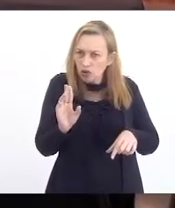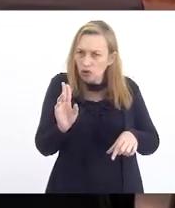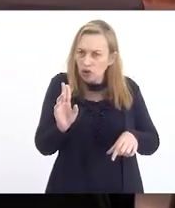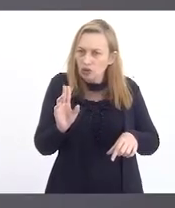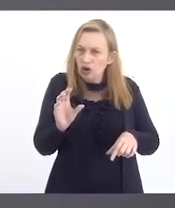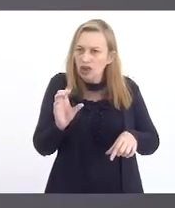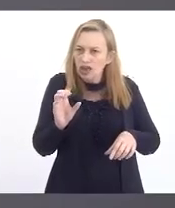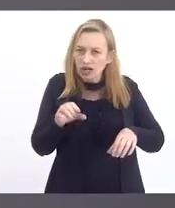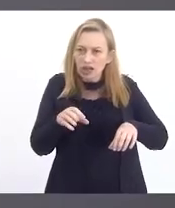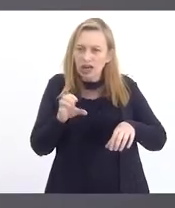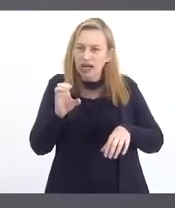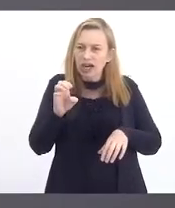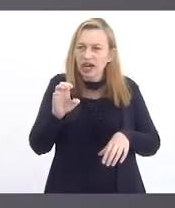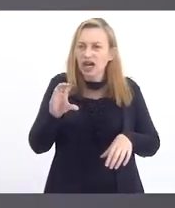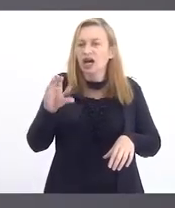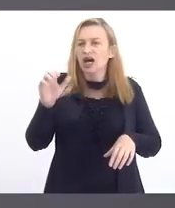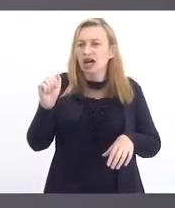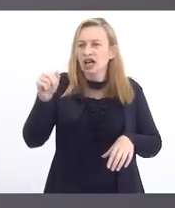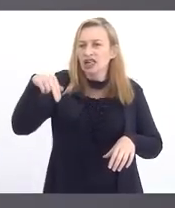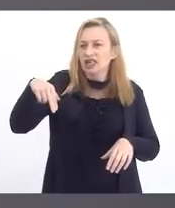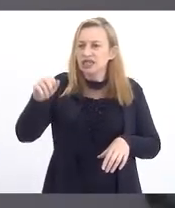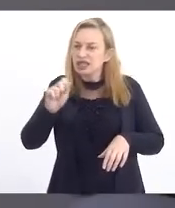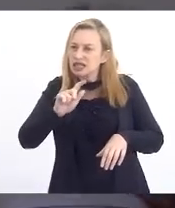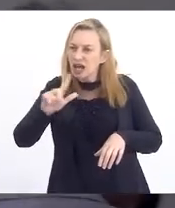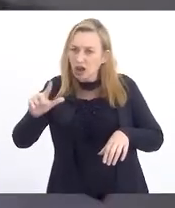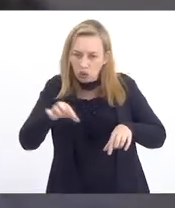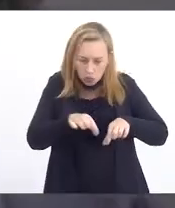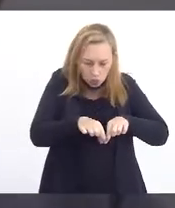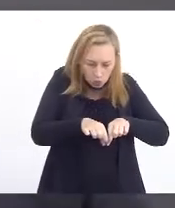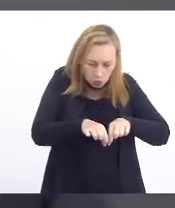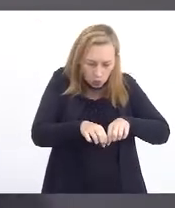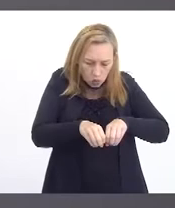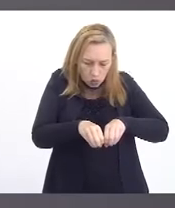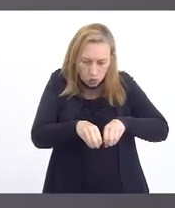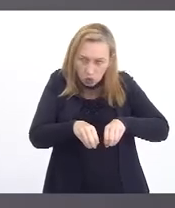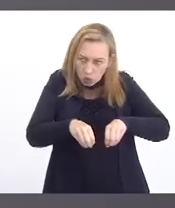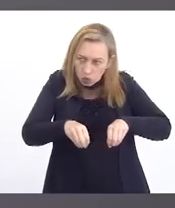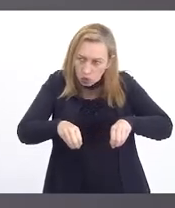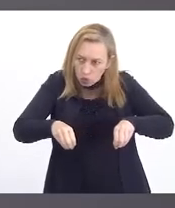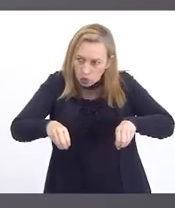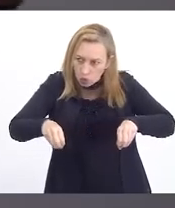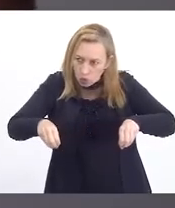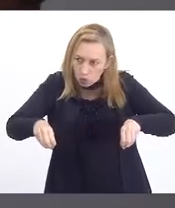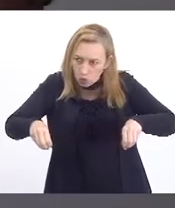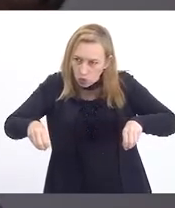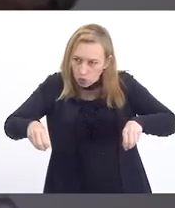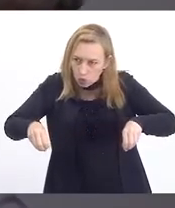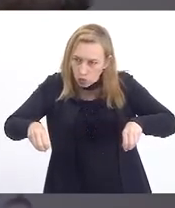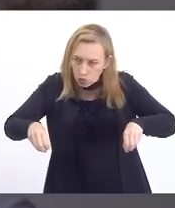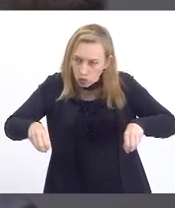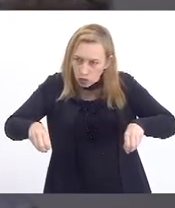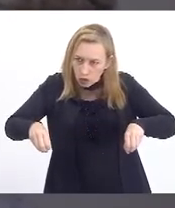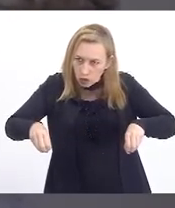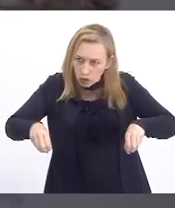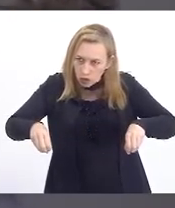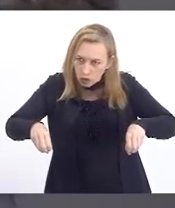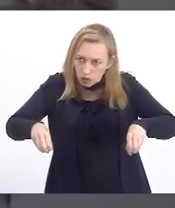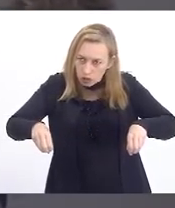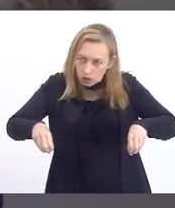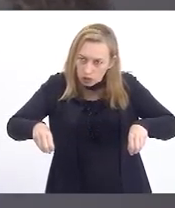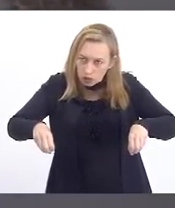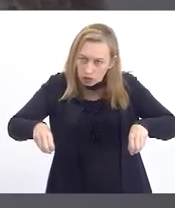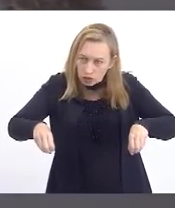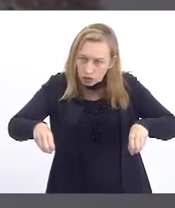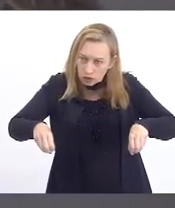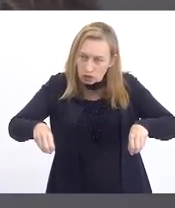um canal. Humberto, o estudo é esse, é o canal. Usa o microfone, por favor, tá? Pega o microfone. O projeto que vocês estão analisando